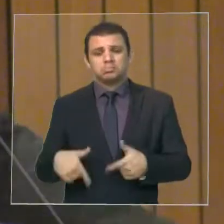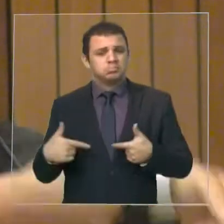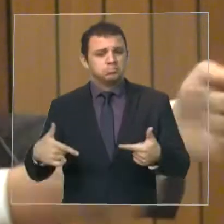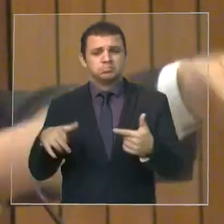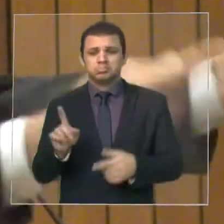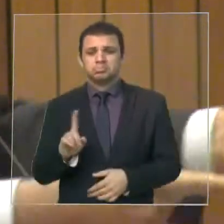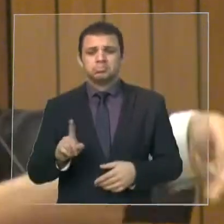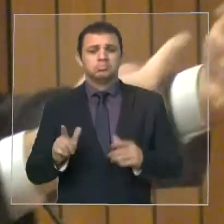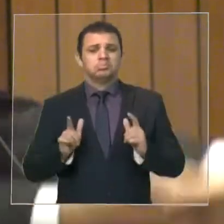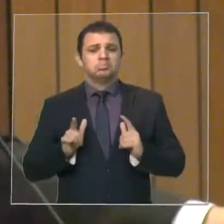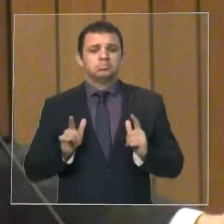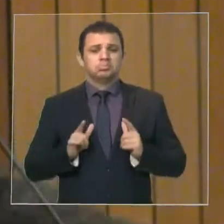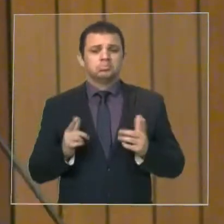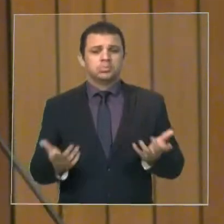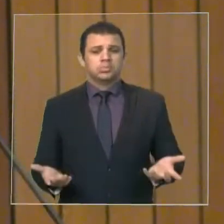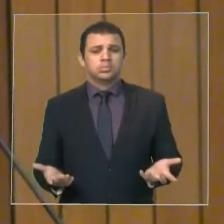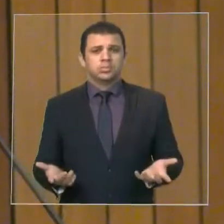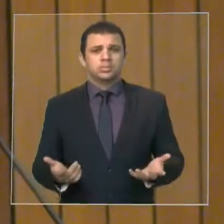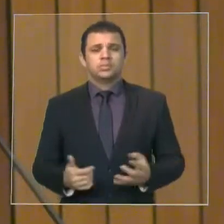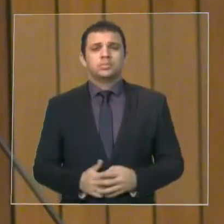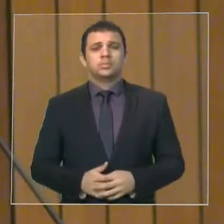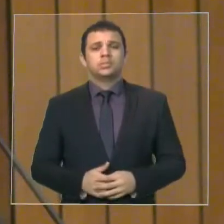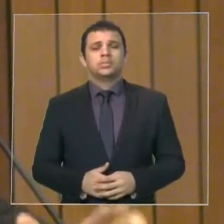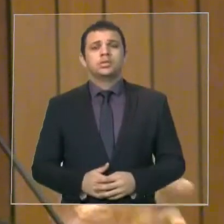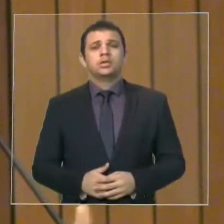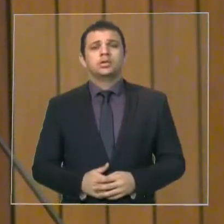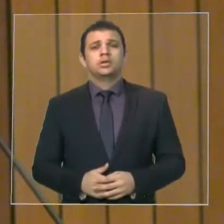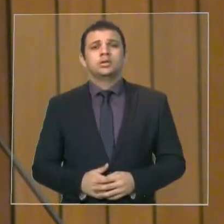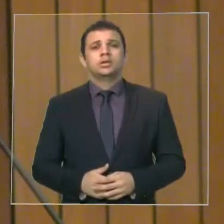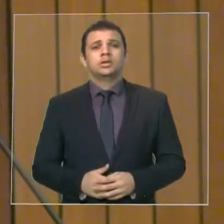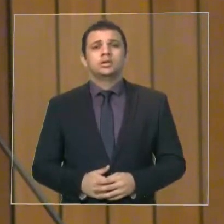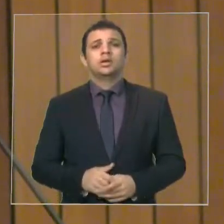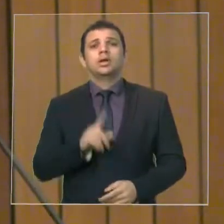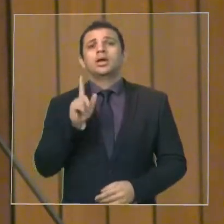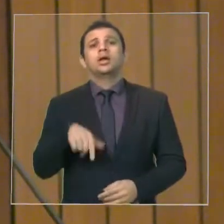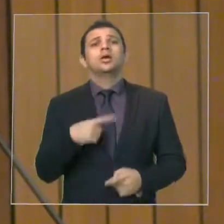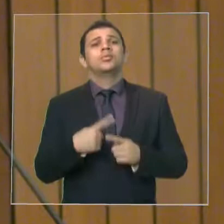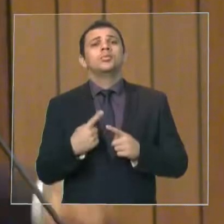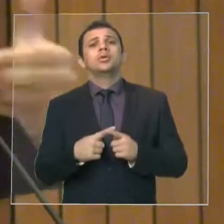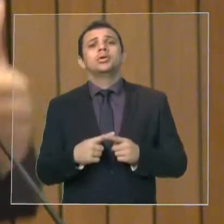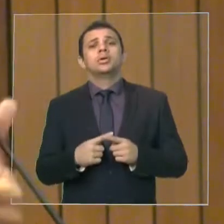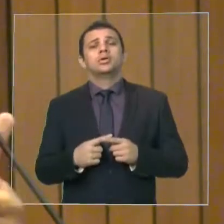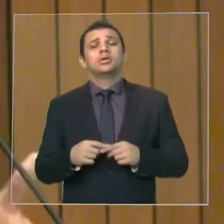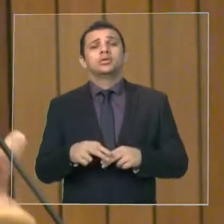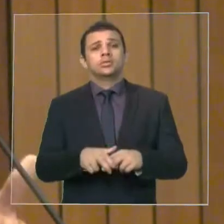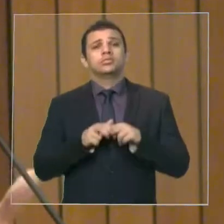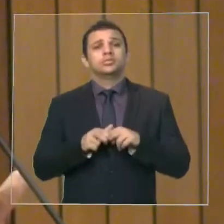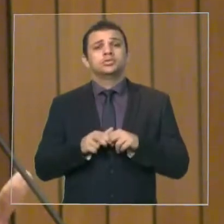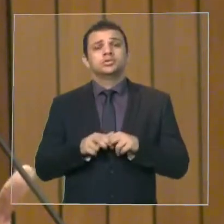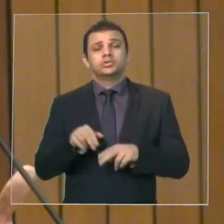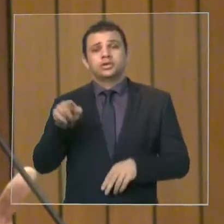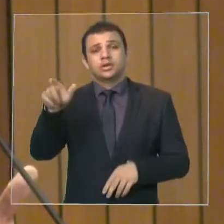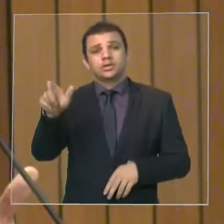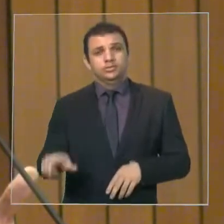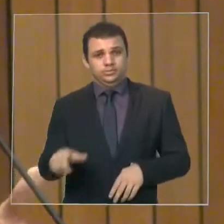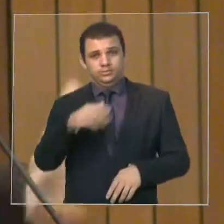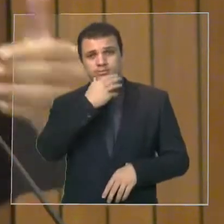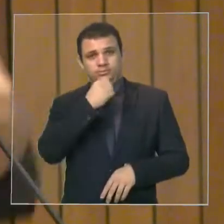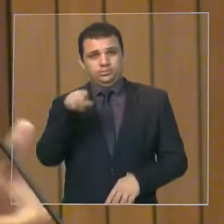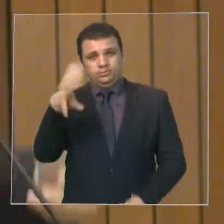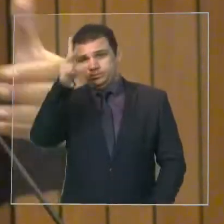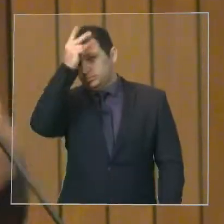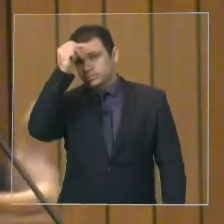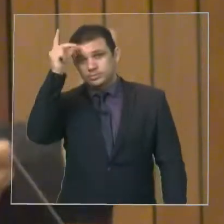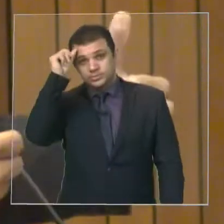Zé Vieira em resolver o problema da população, é exatamente porque ele, como está com